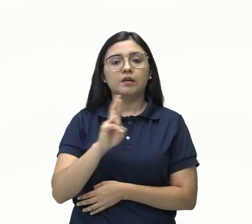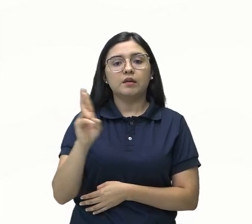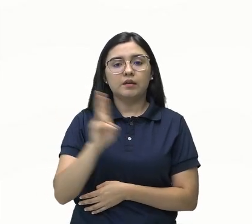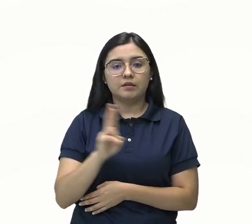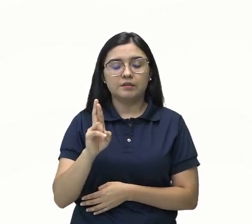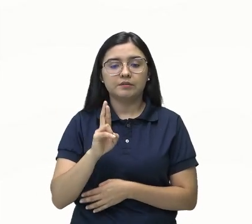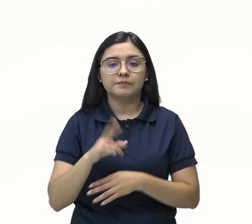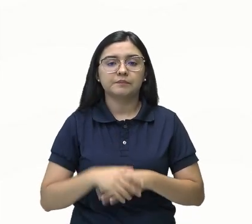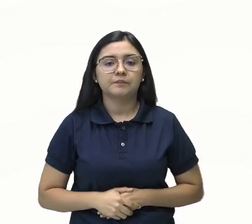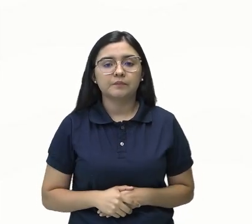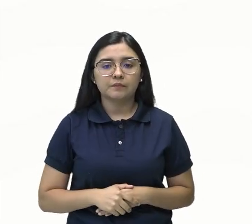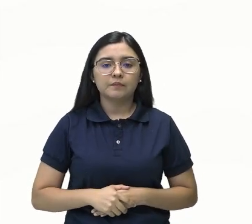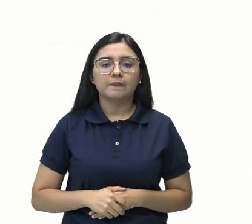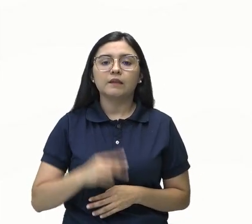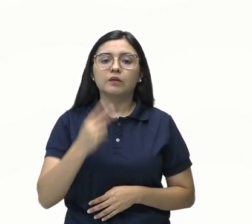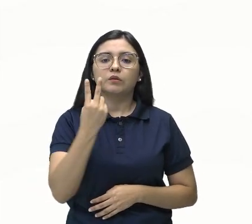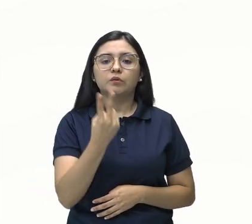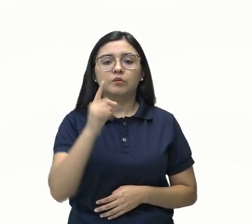por